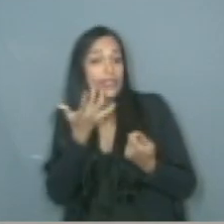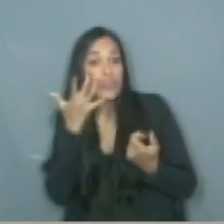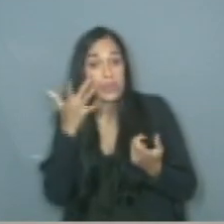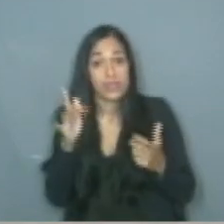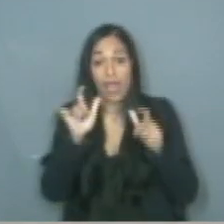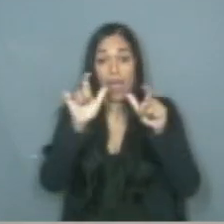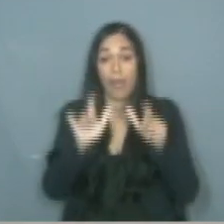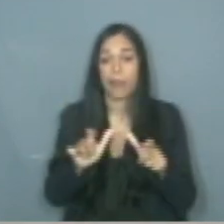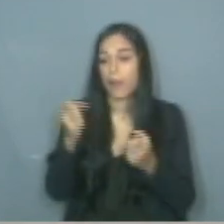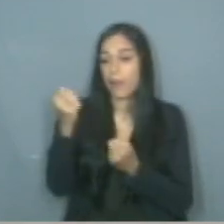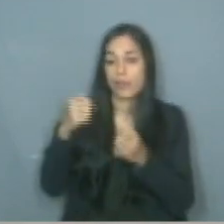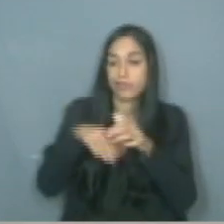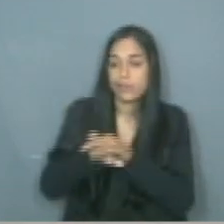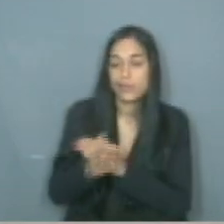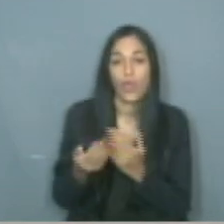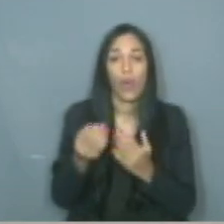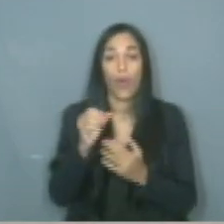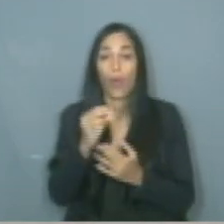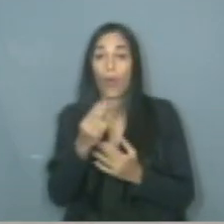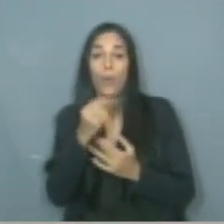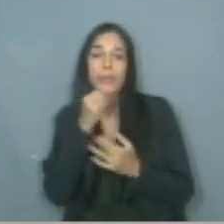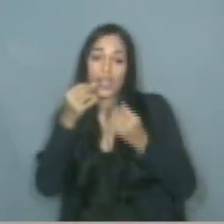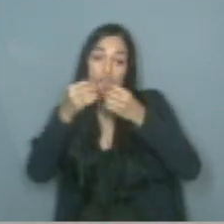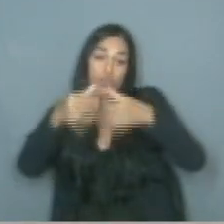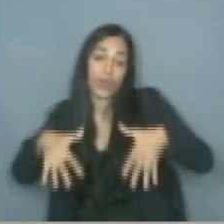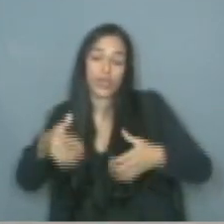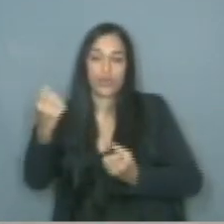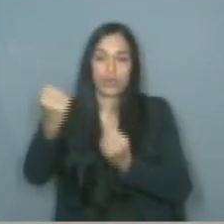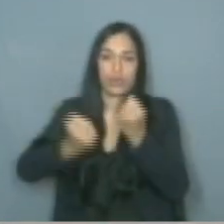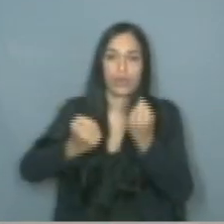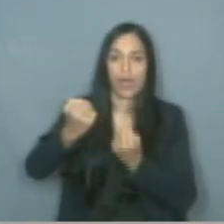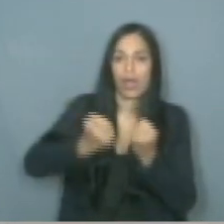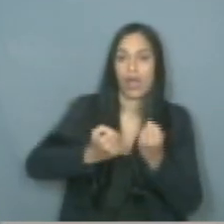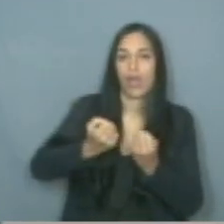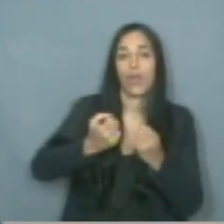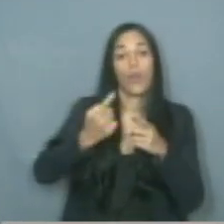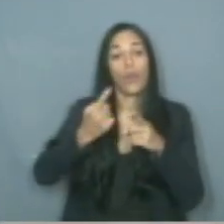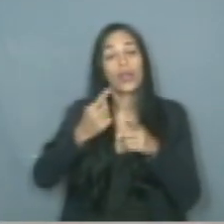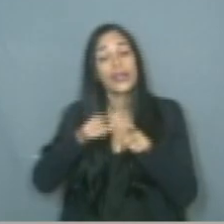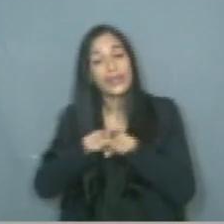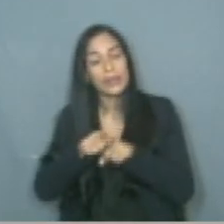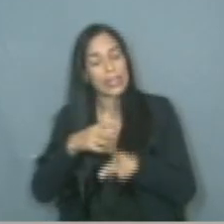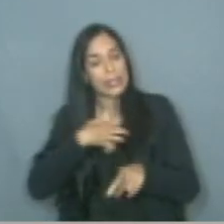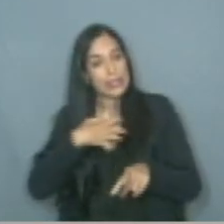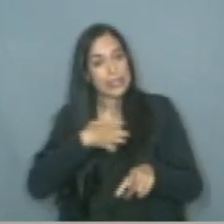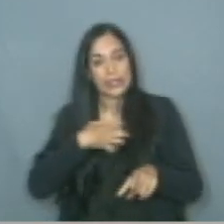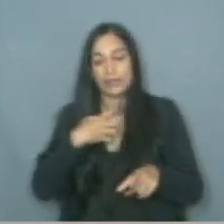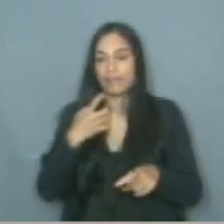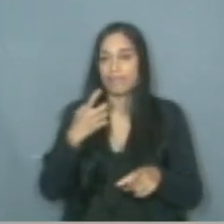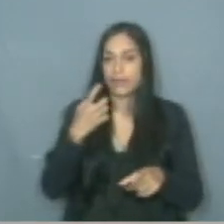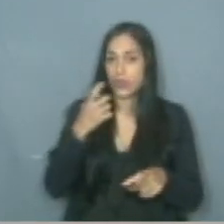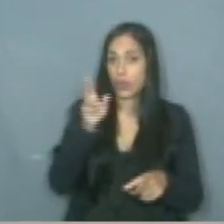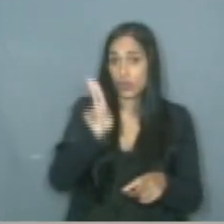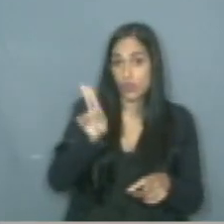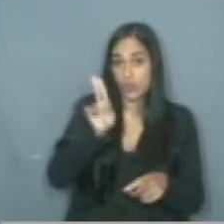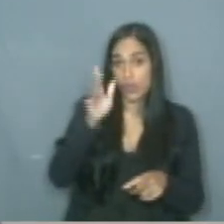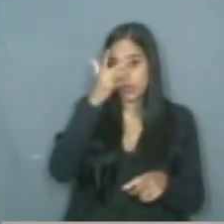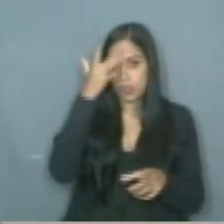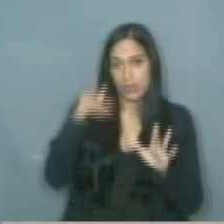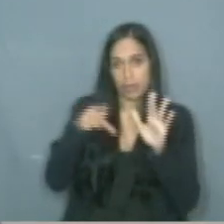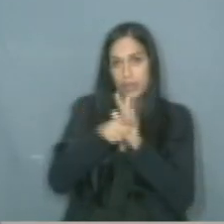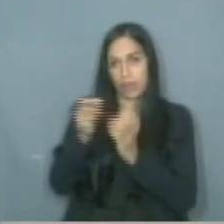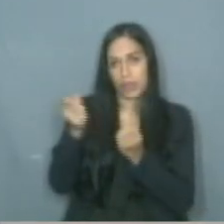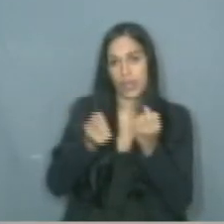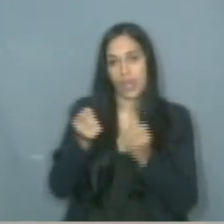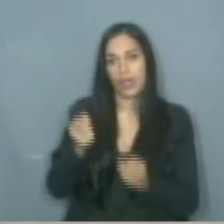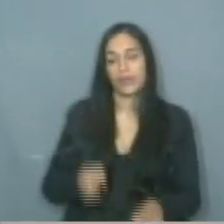ou degradação desse patrimônio, desconforto desses usuários. O outro requerimento pede